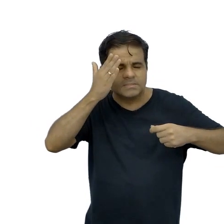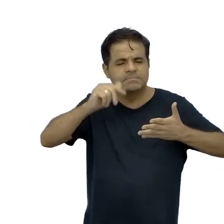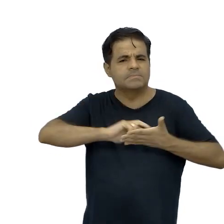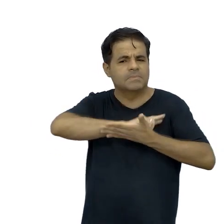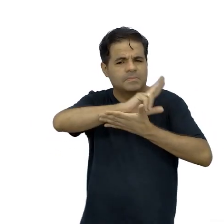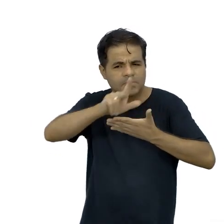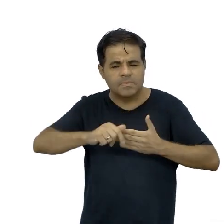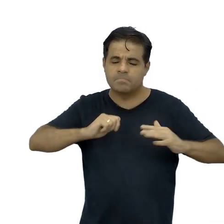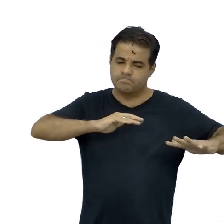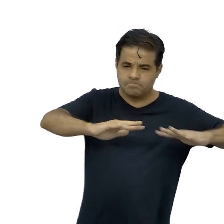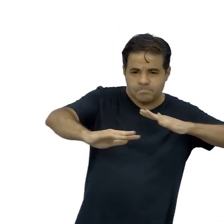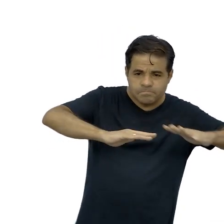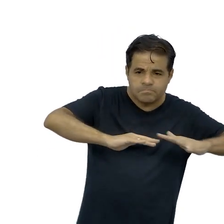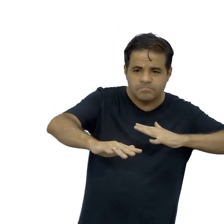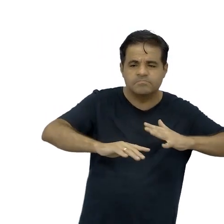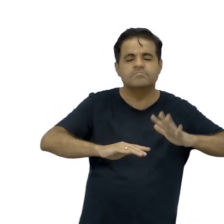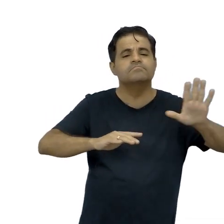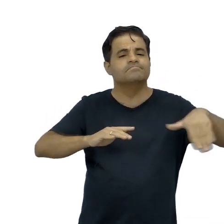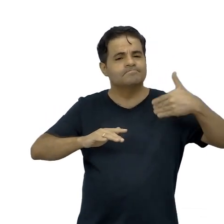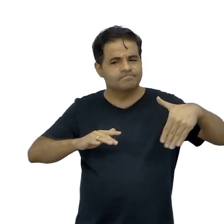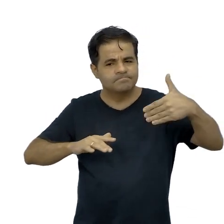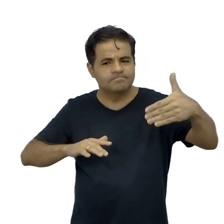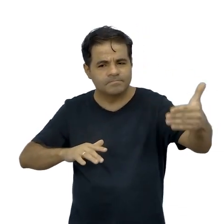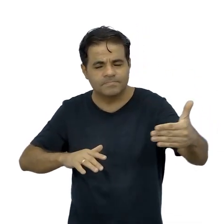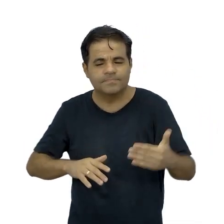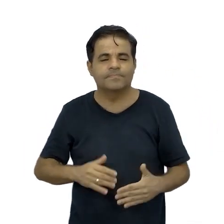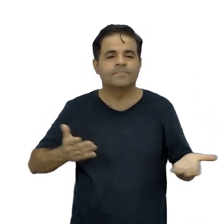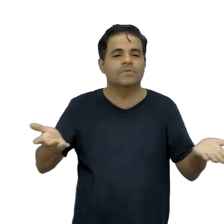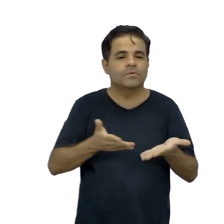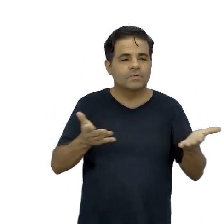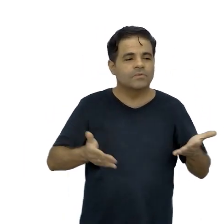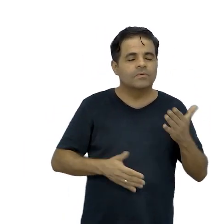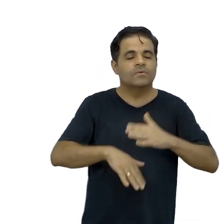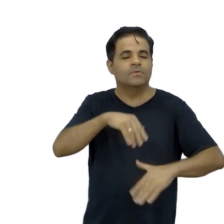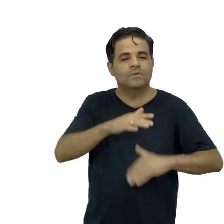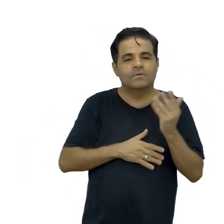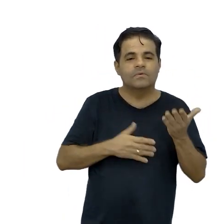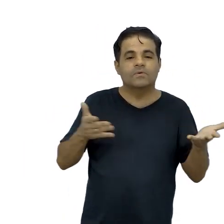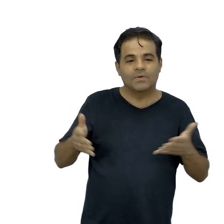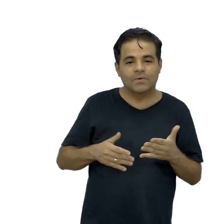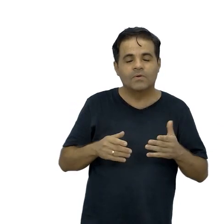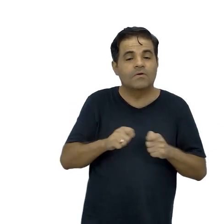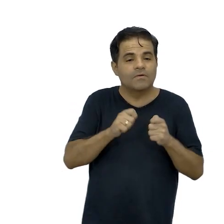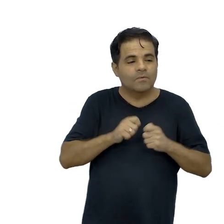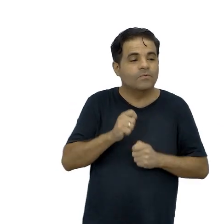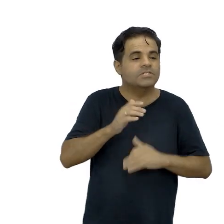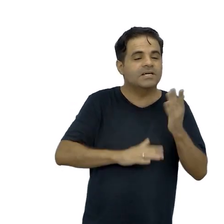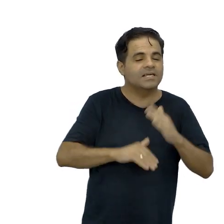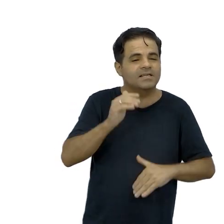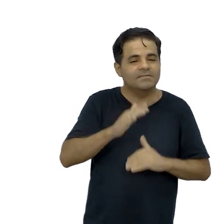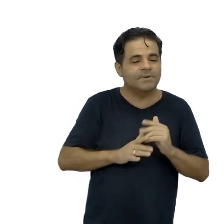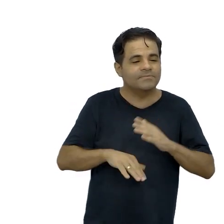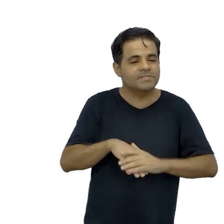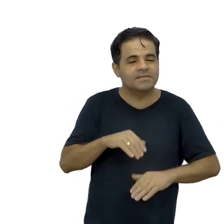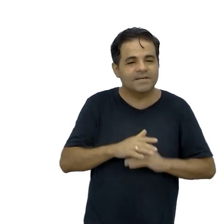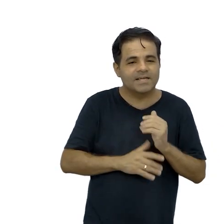são mobilizados quando eu me proponho a fazer a prática da